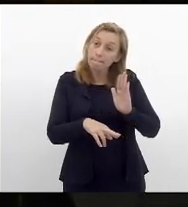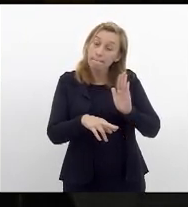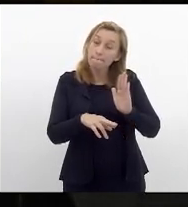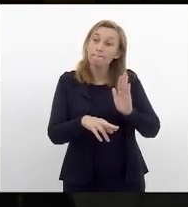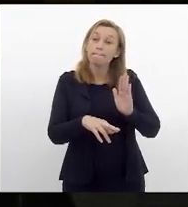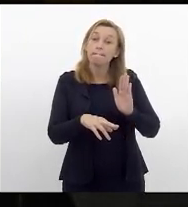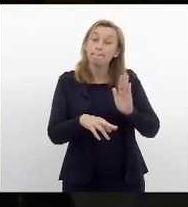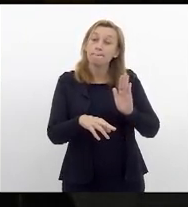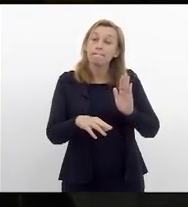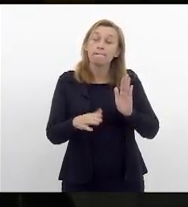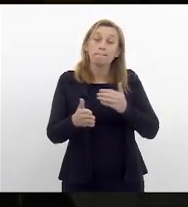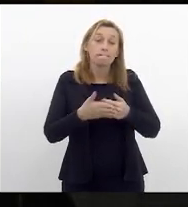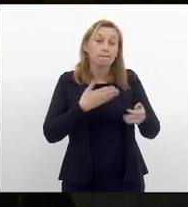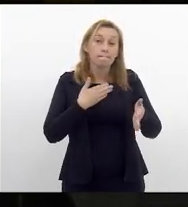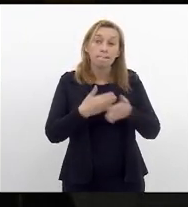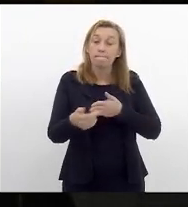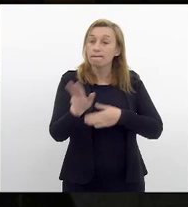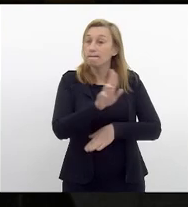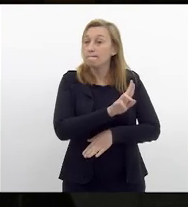superado.